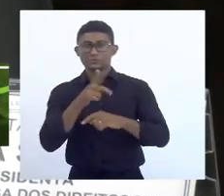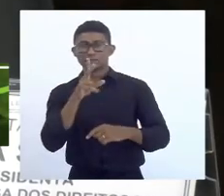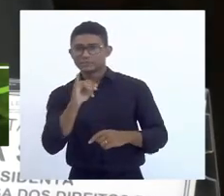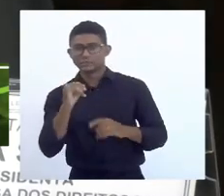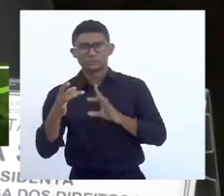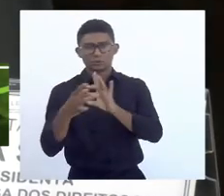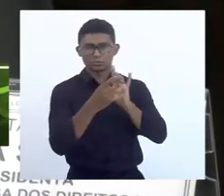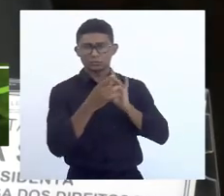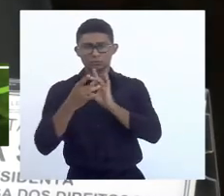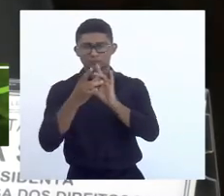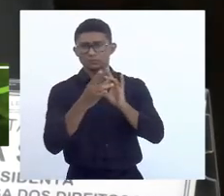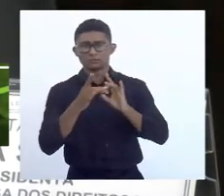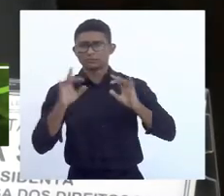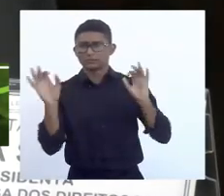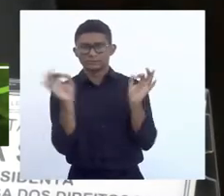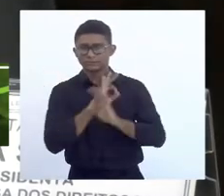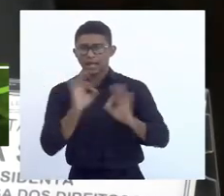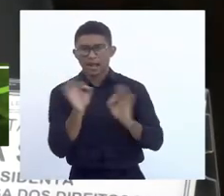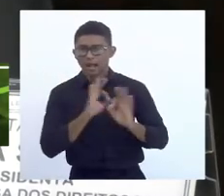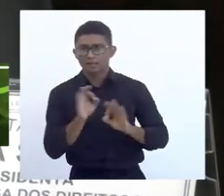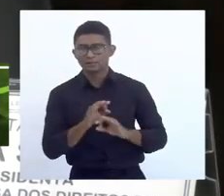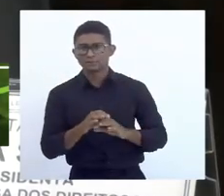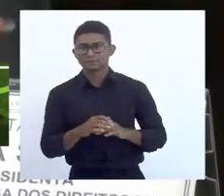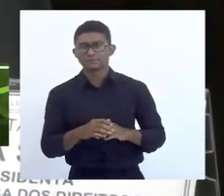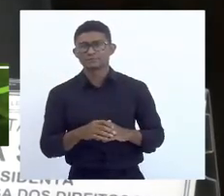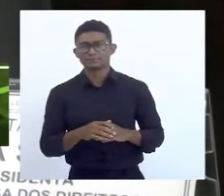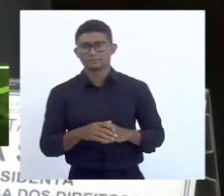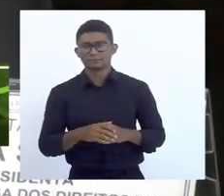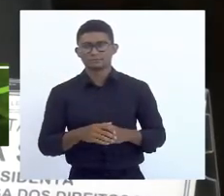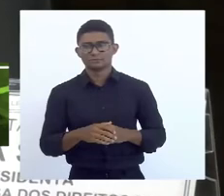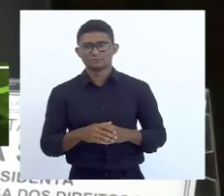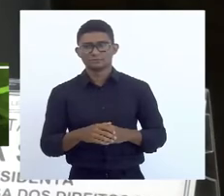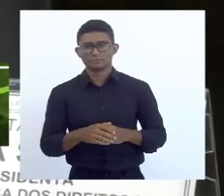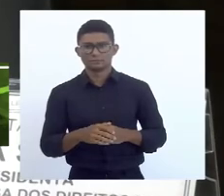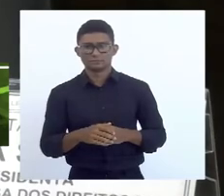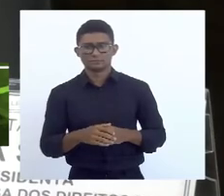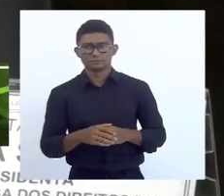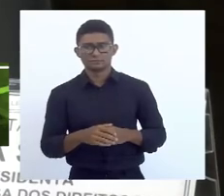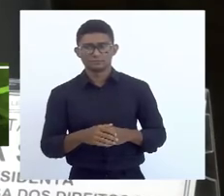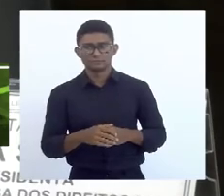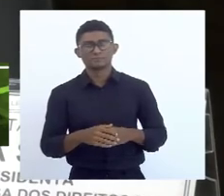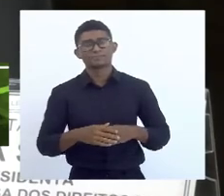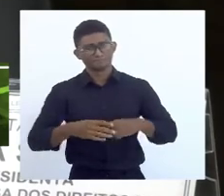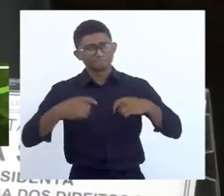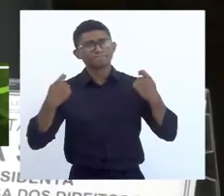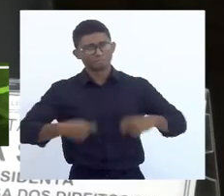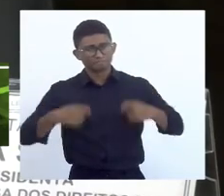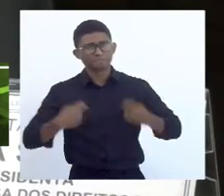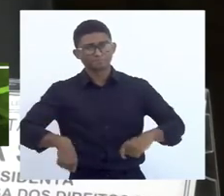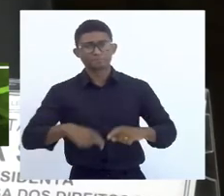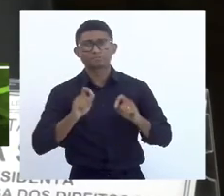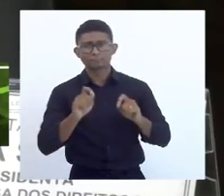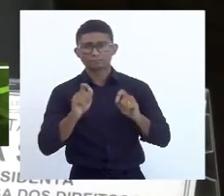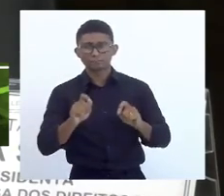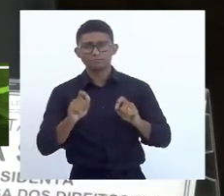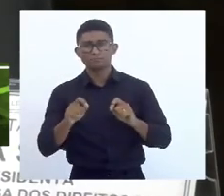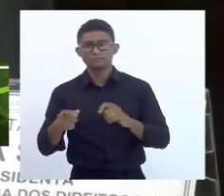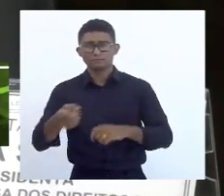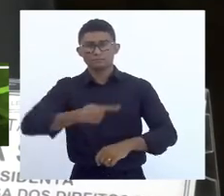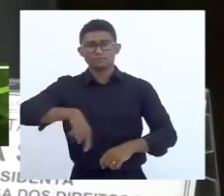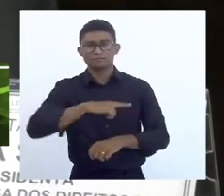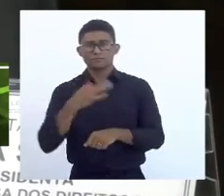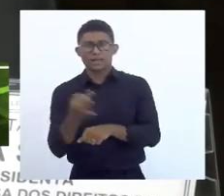uma, né, trabalhando com espaços de acolhimento, mas eu acho que a gente tinha que criar um espaço de acolhimento e de resistência